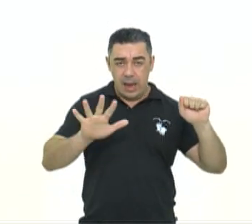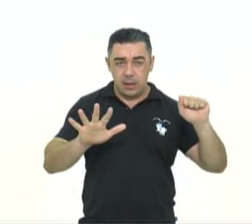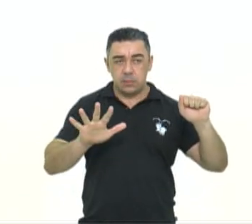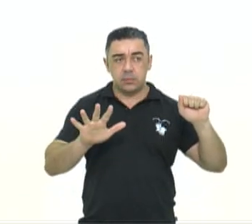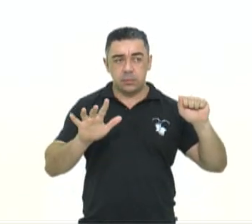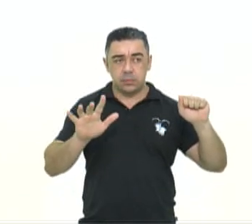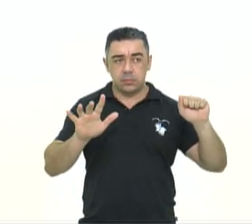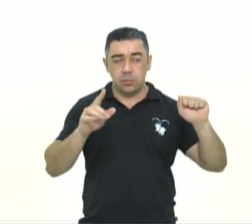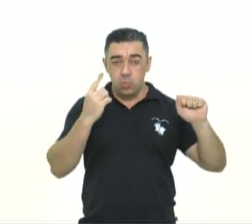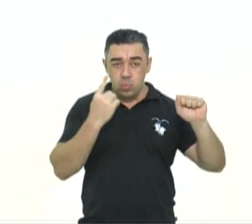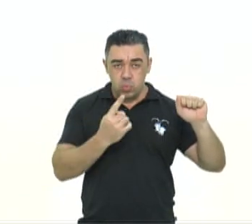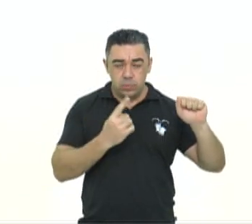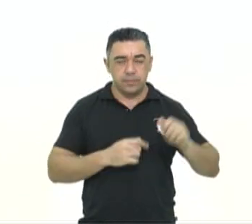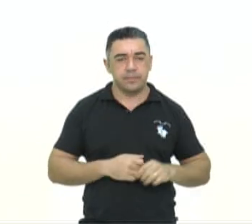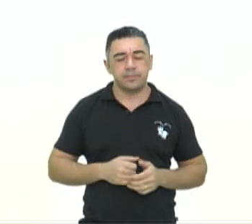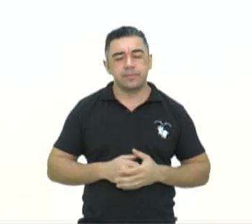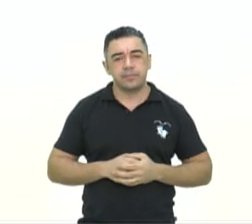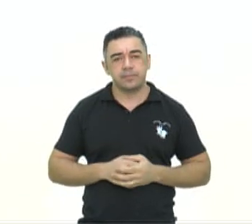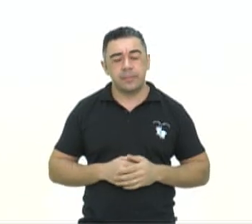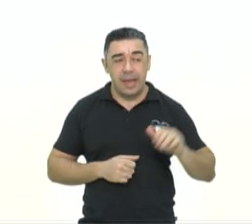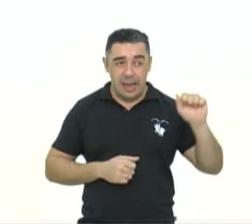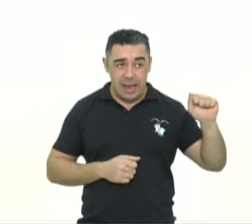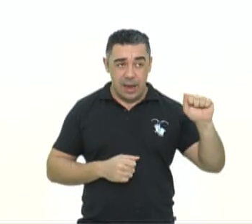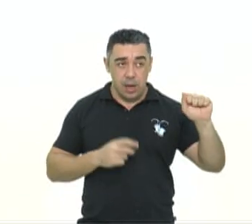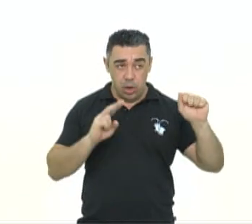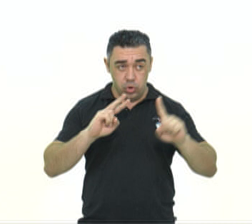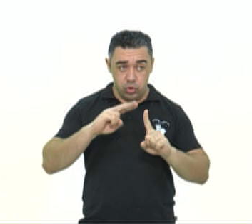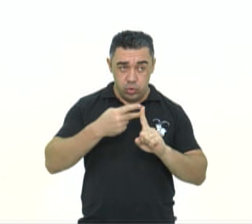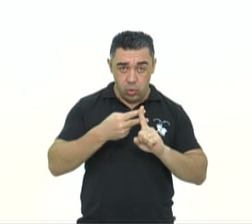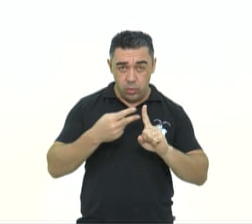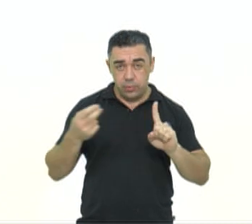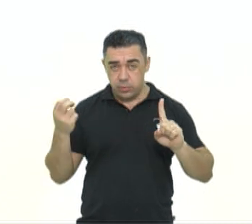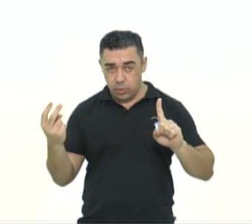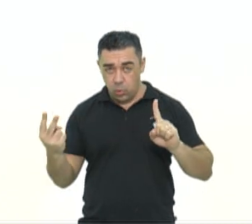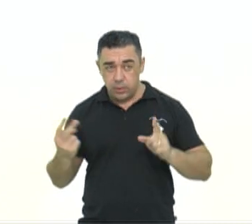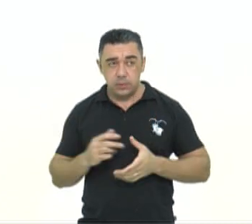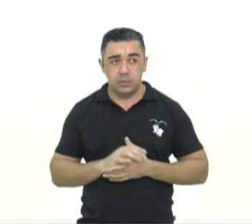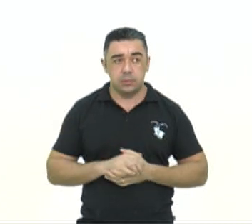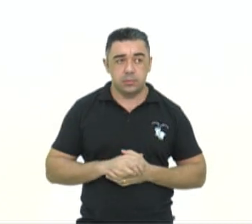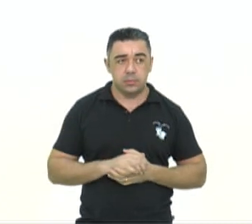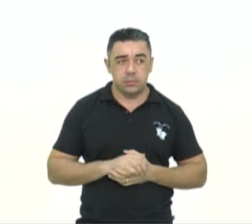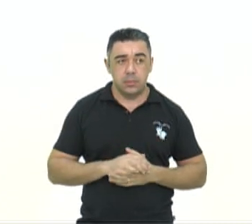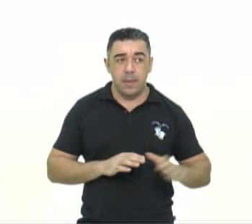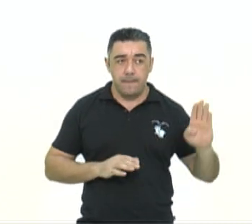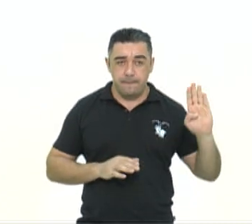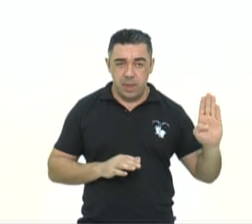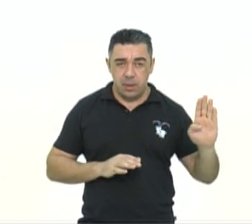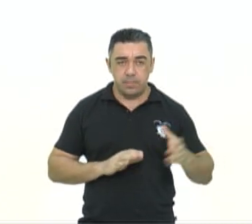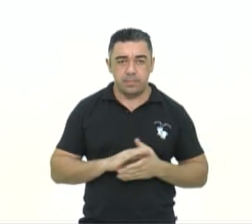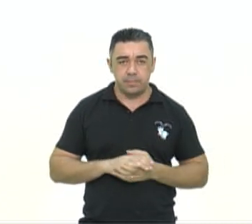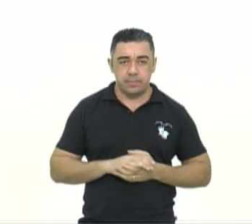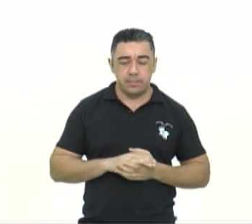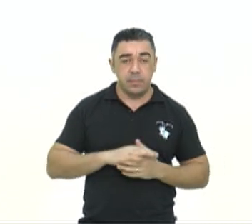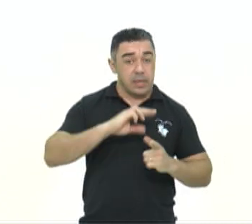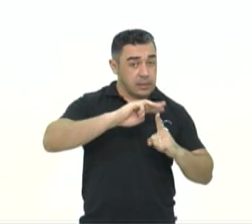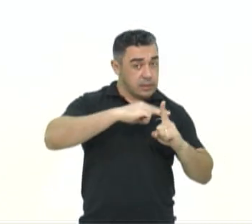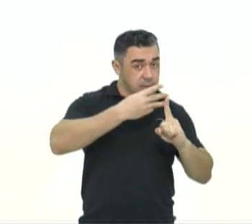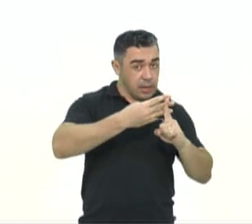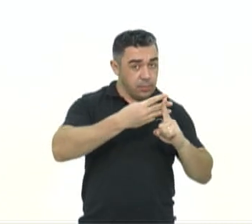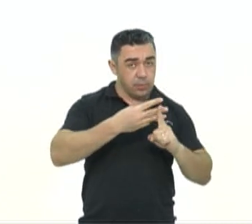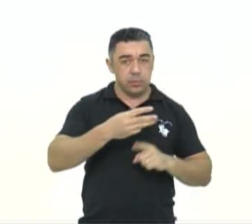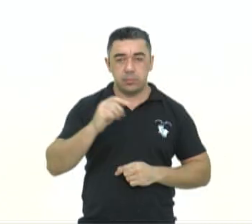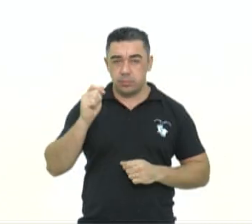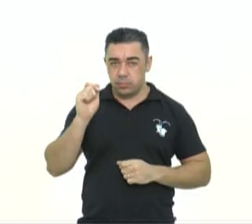1. Letra A, o dobro da área da figura 2. Letra B, o triplo